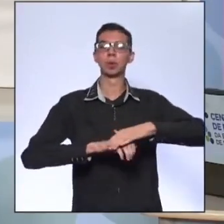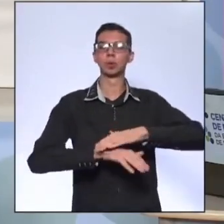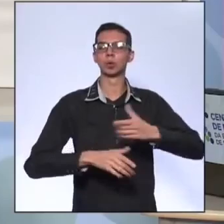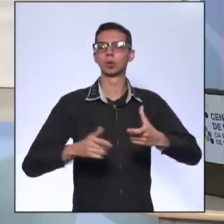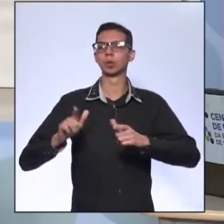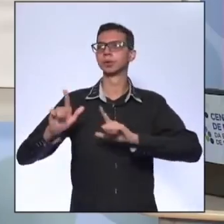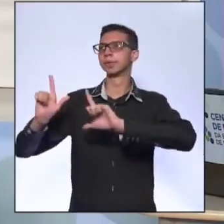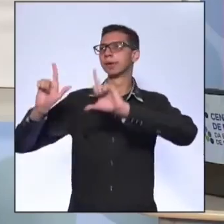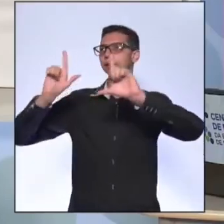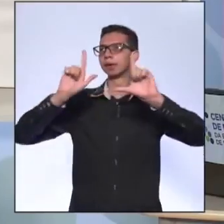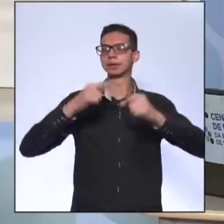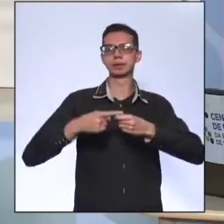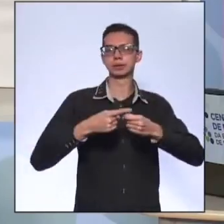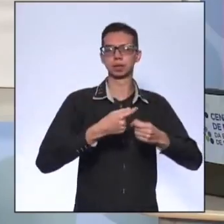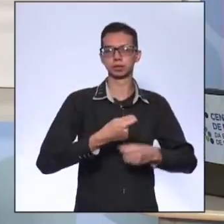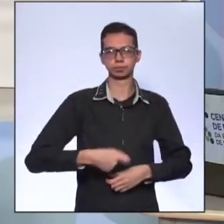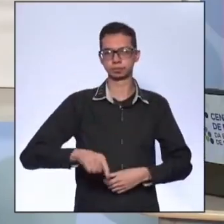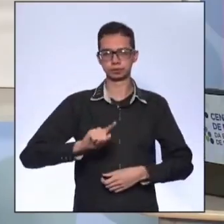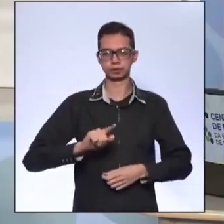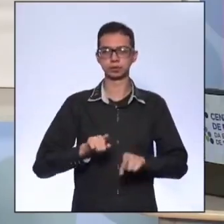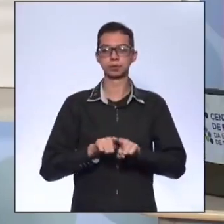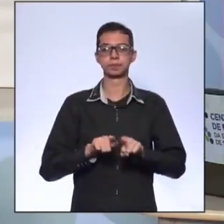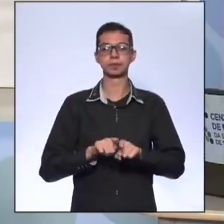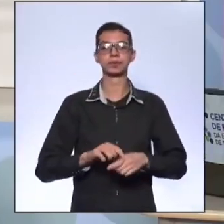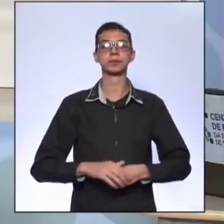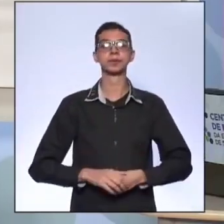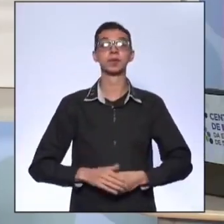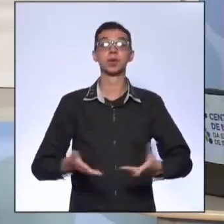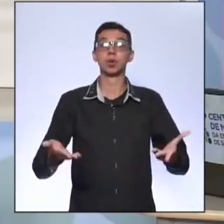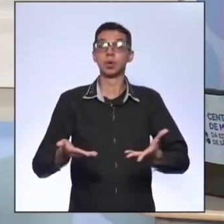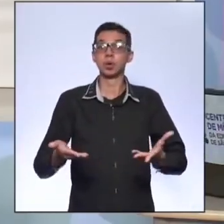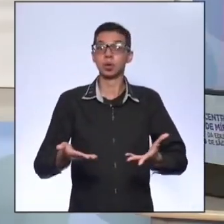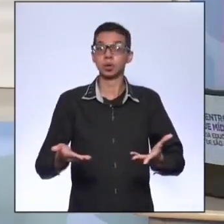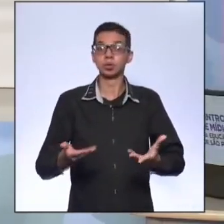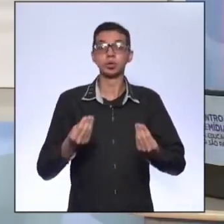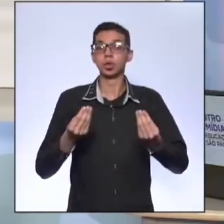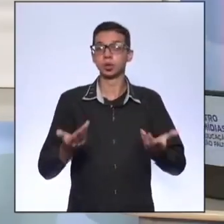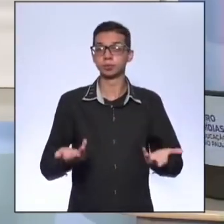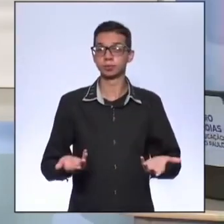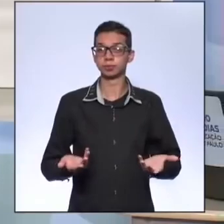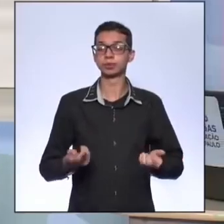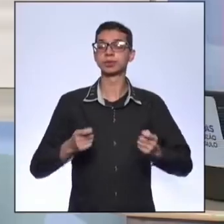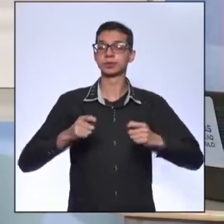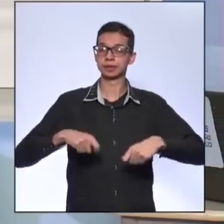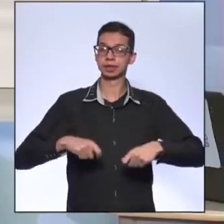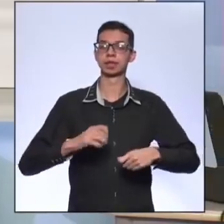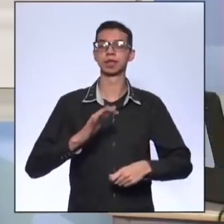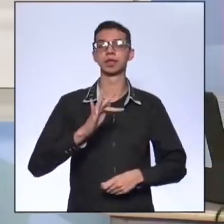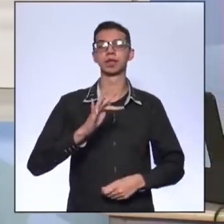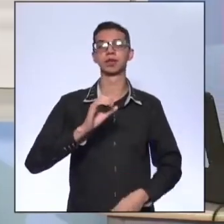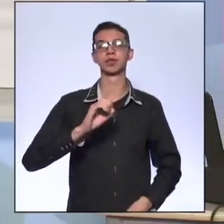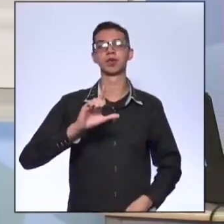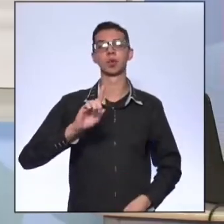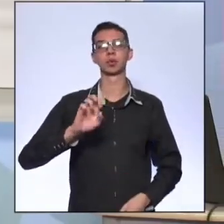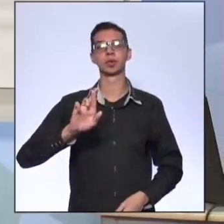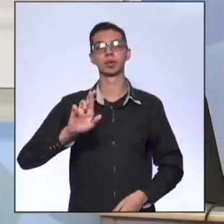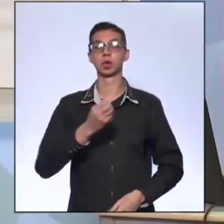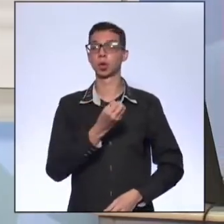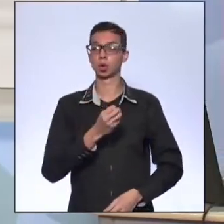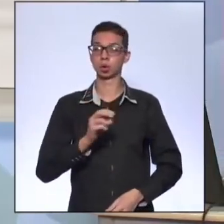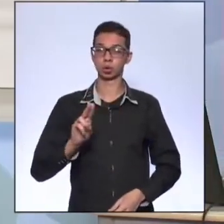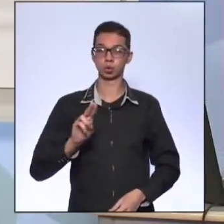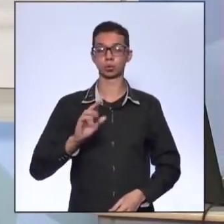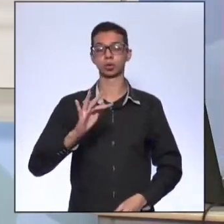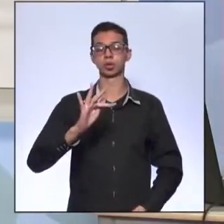cidade e muito menos milhões de folhetos, tá? Hoje em dia eu posso fazer os chamados folders ou folhetos virtuais. E